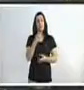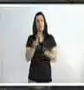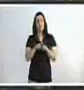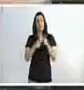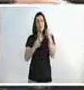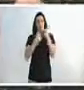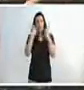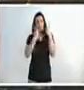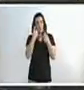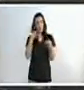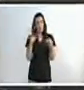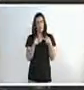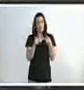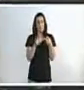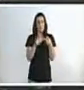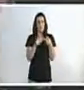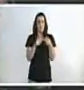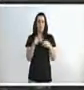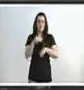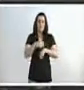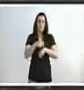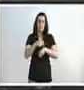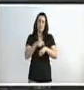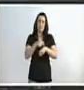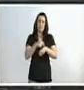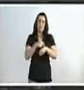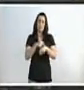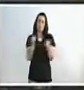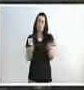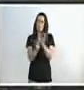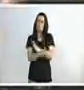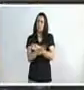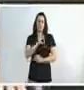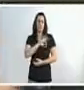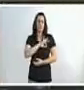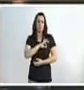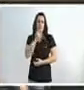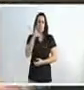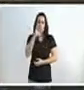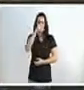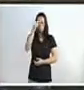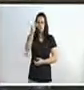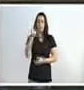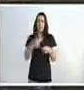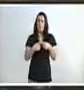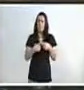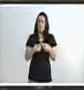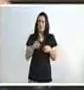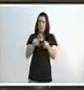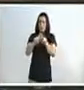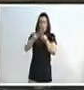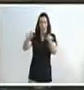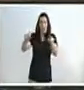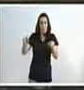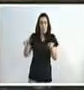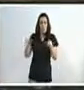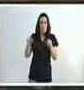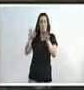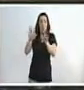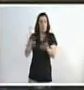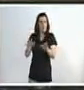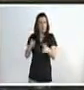relação, agora, nesse momento que está extinto o salário do vice-prefeito, com a estrutura que não foi extinta. A estrutura que está lá ainda,